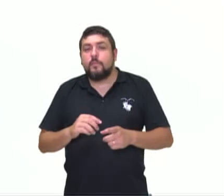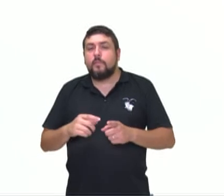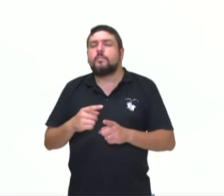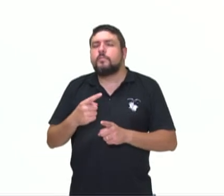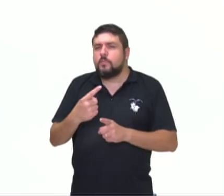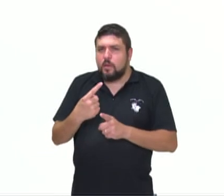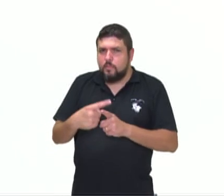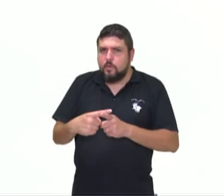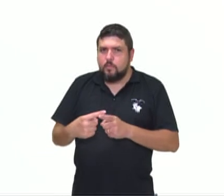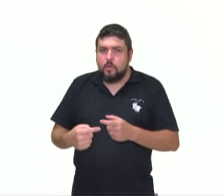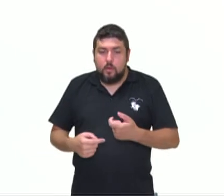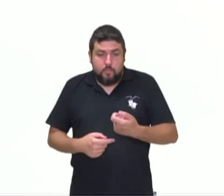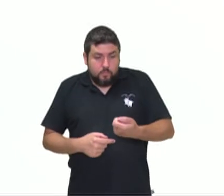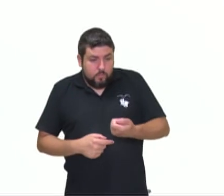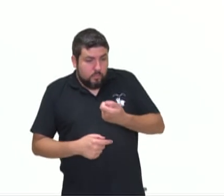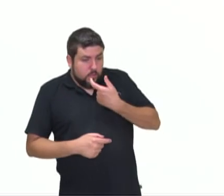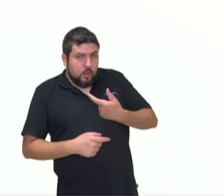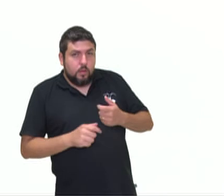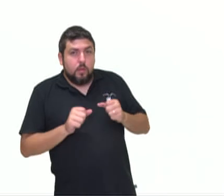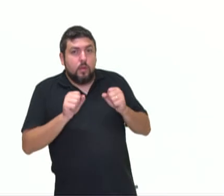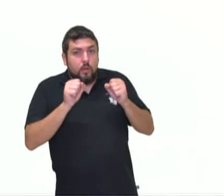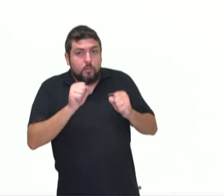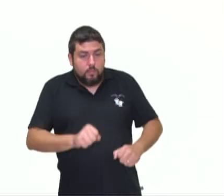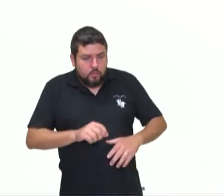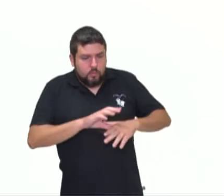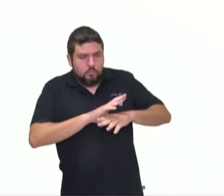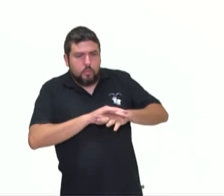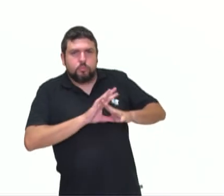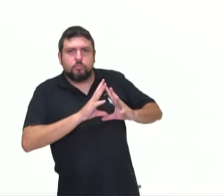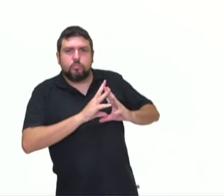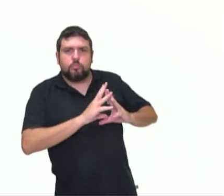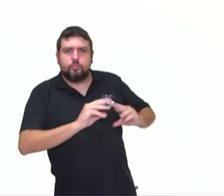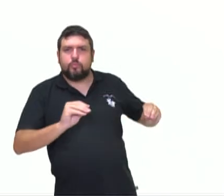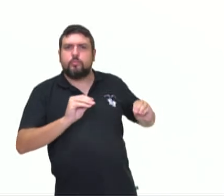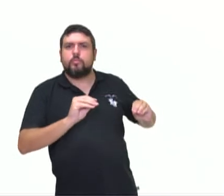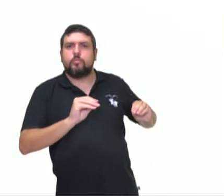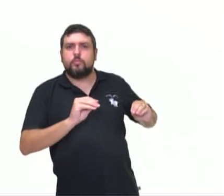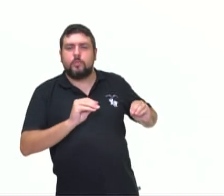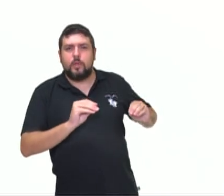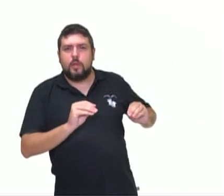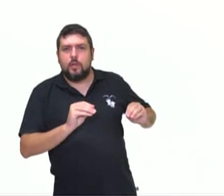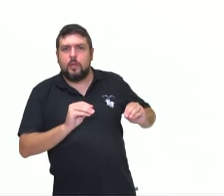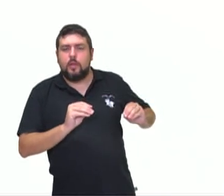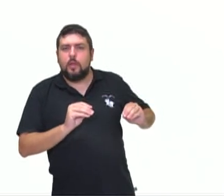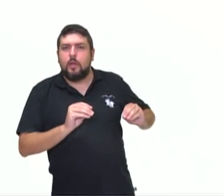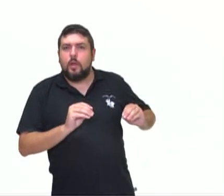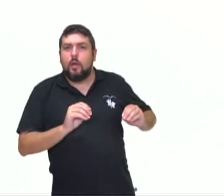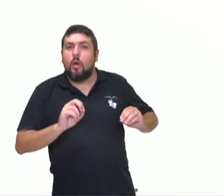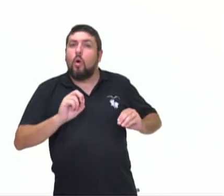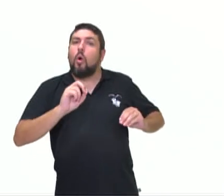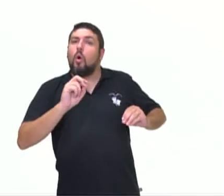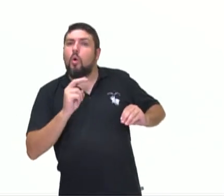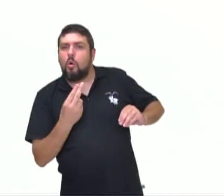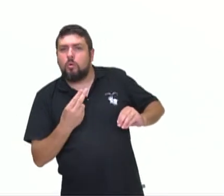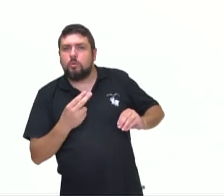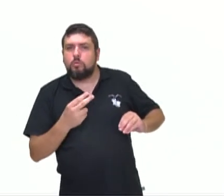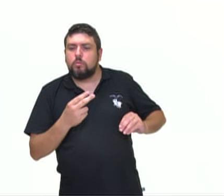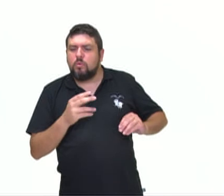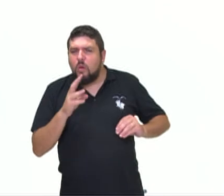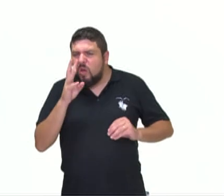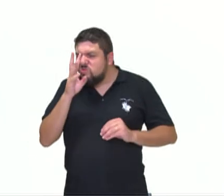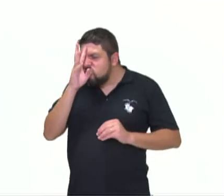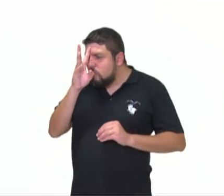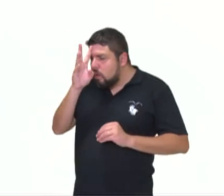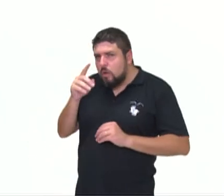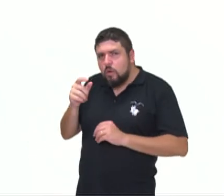palavra ela pode agir para curar, então um medicamento que usa para curar, ela é um remédio, ou para fazer